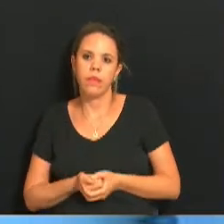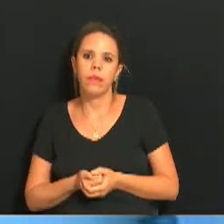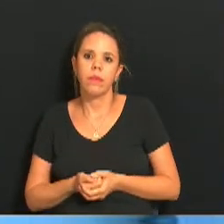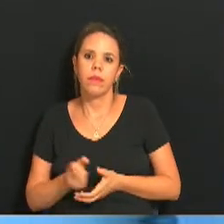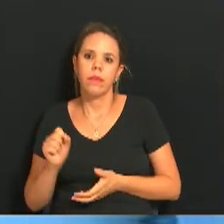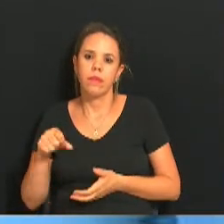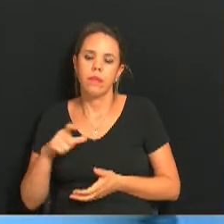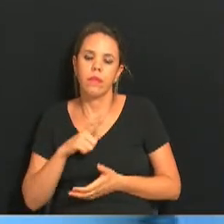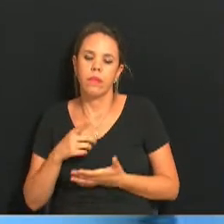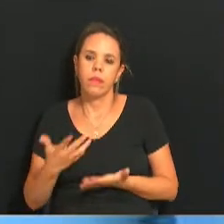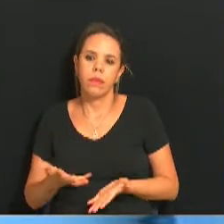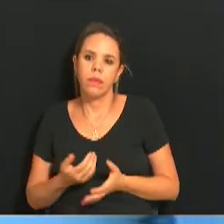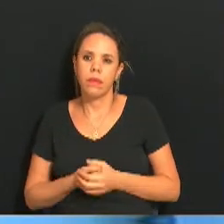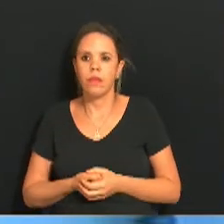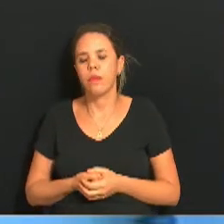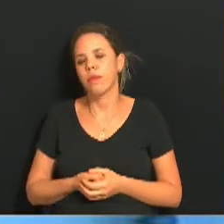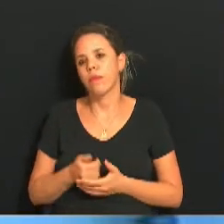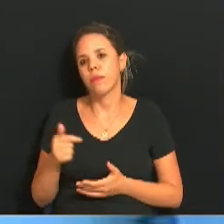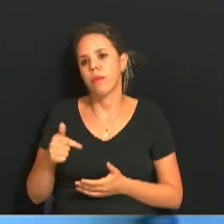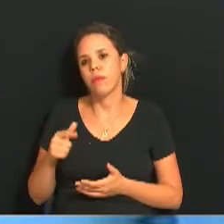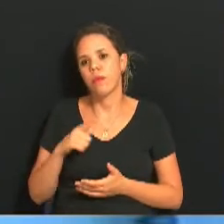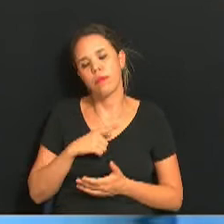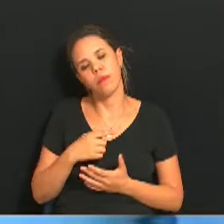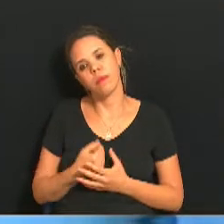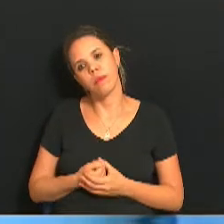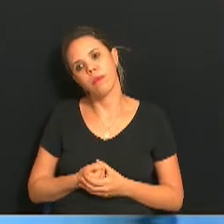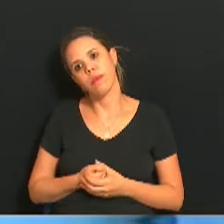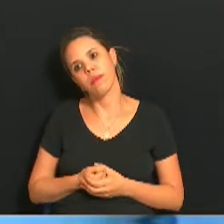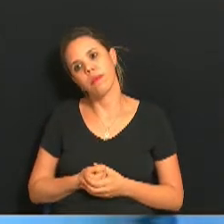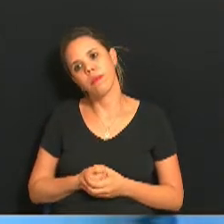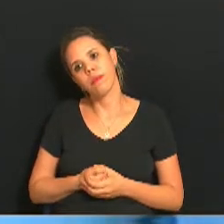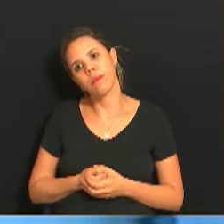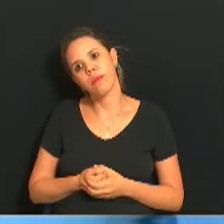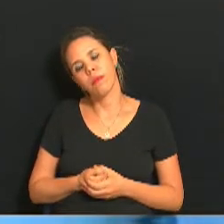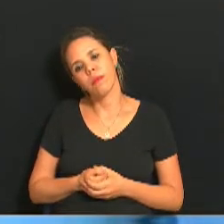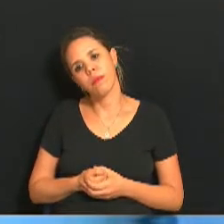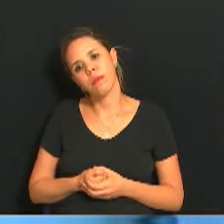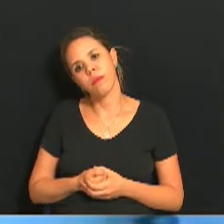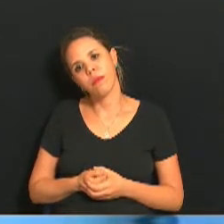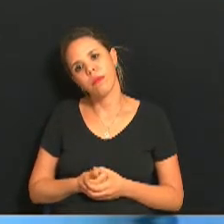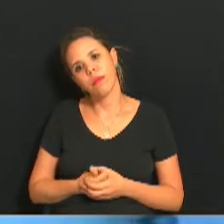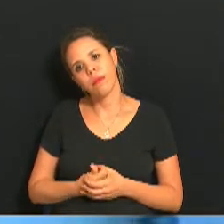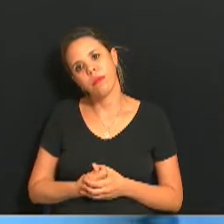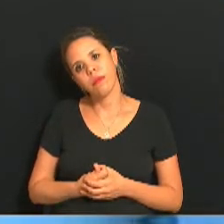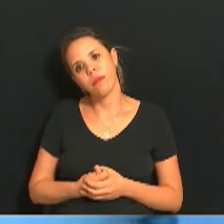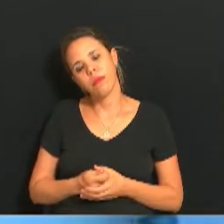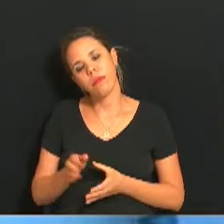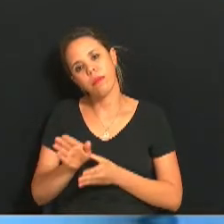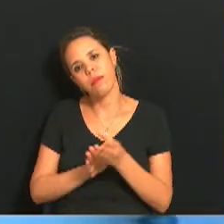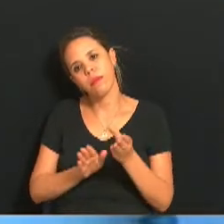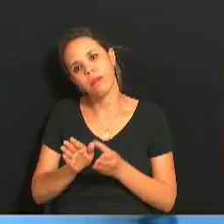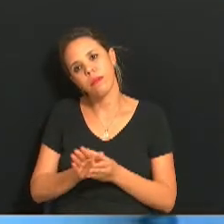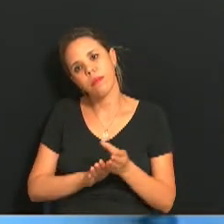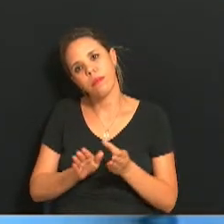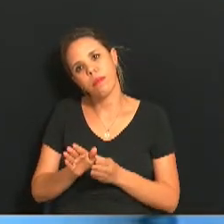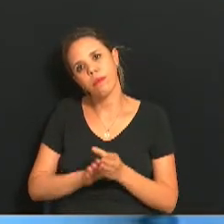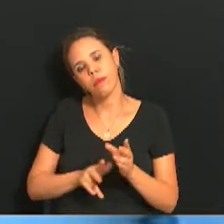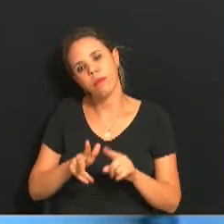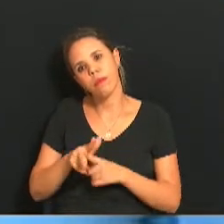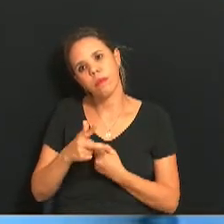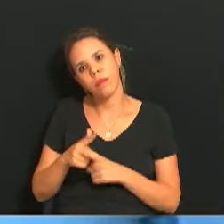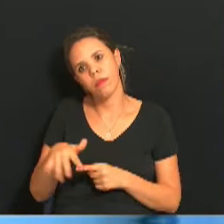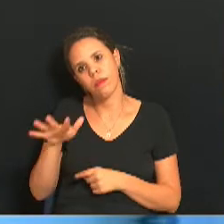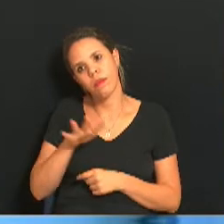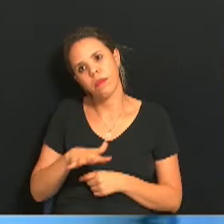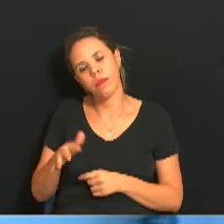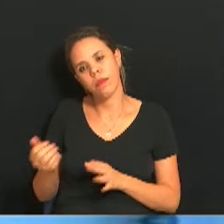investido ó aqui a gente é uma com teu amigo recomendou a manutenção deve do